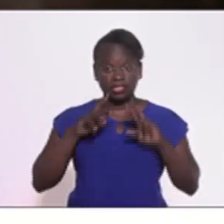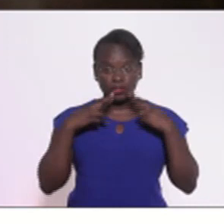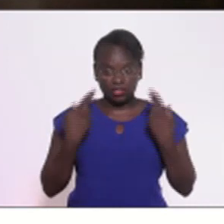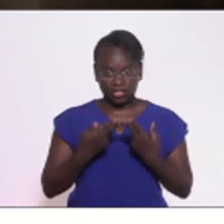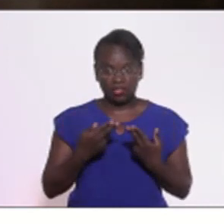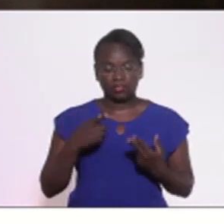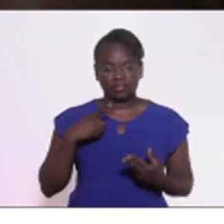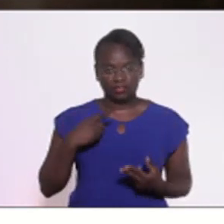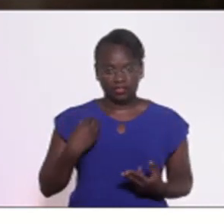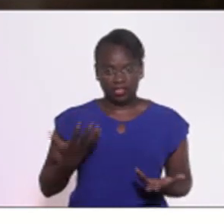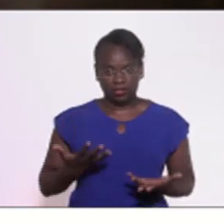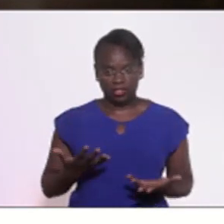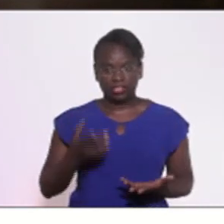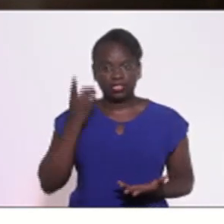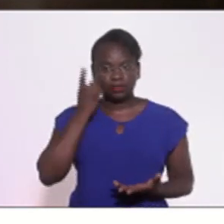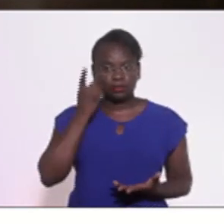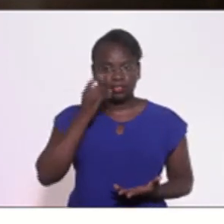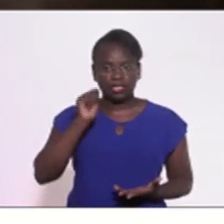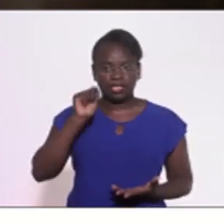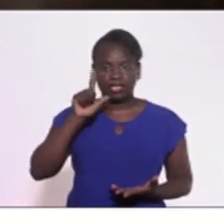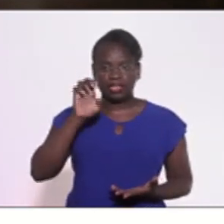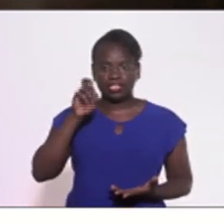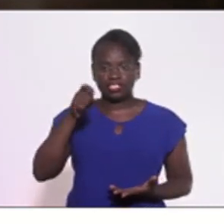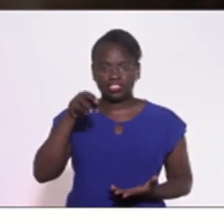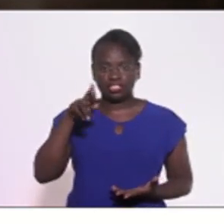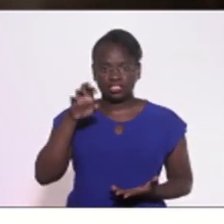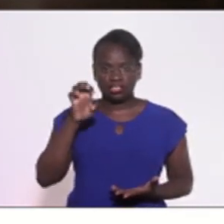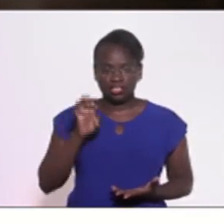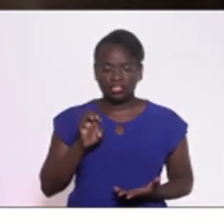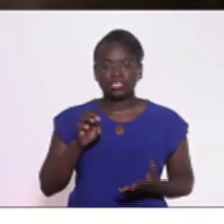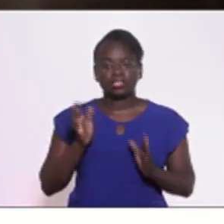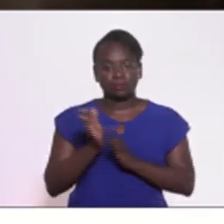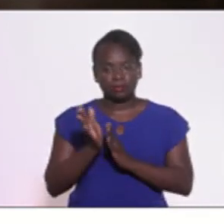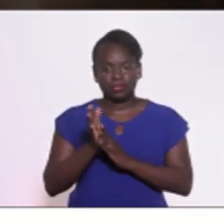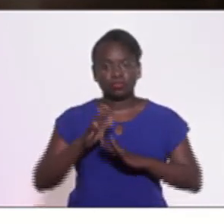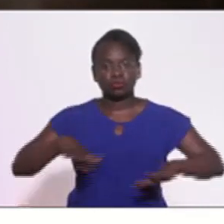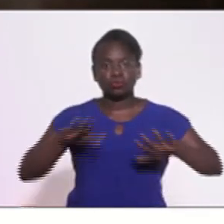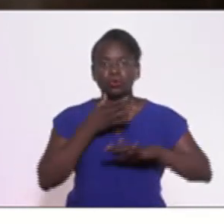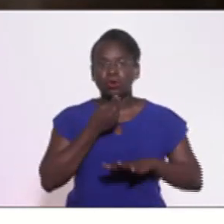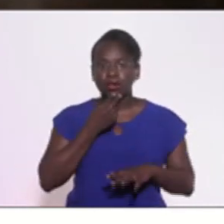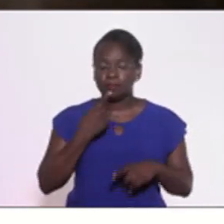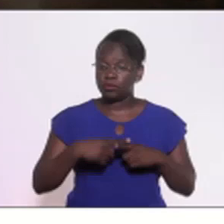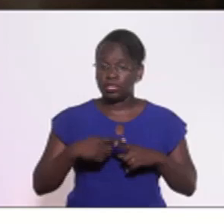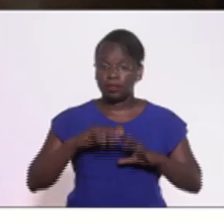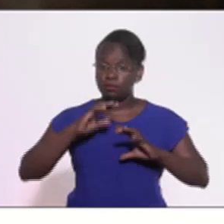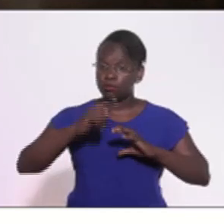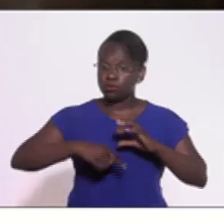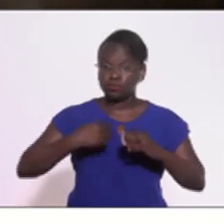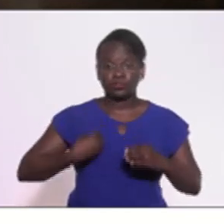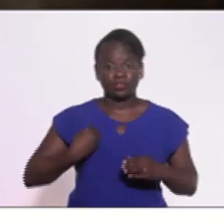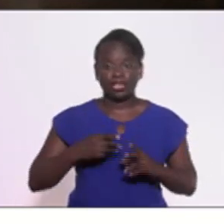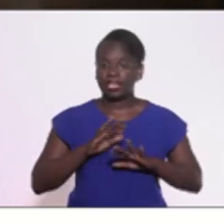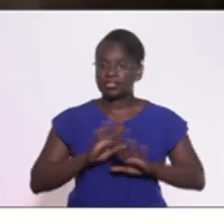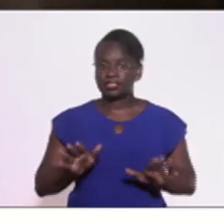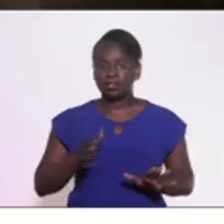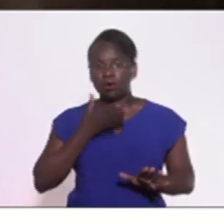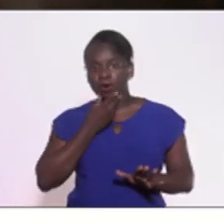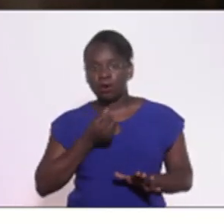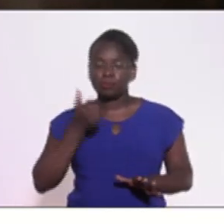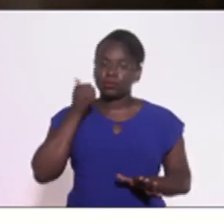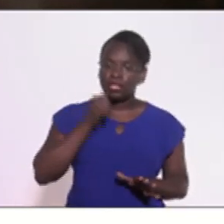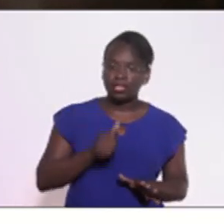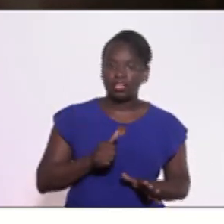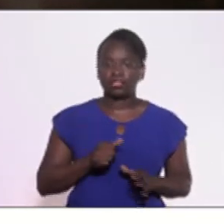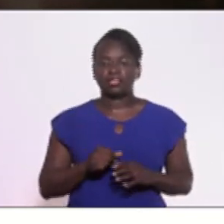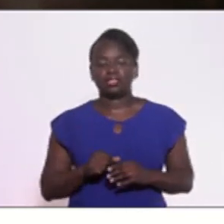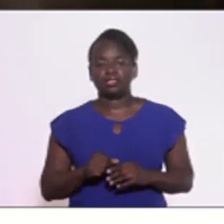nesse momento, deputado Alexandre, e todos os homens. Porque esse é o nosso mundo que nós vivemos, né? Tem homens e